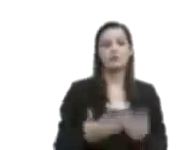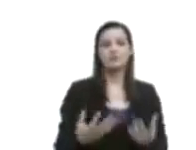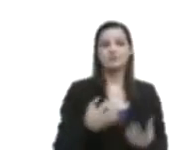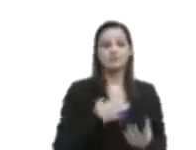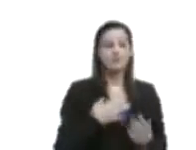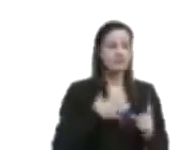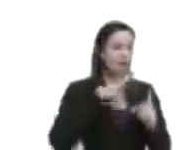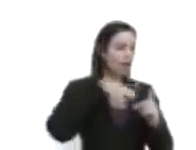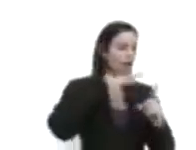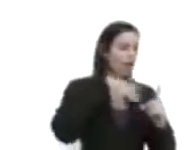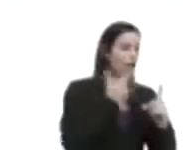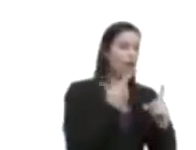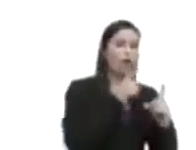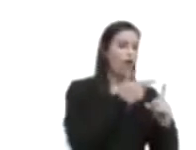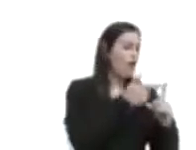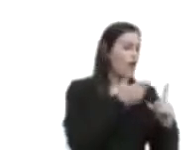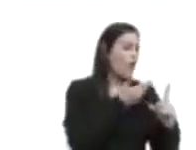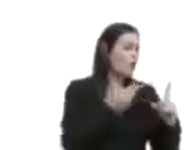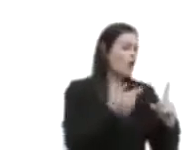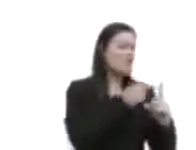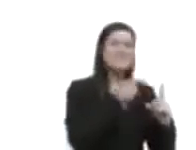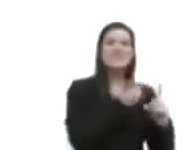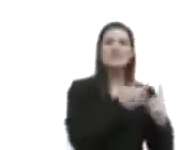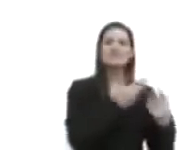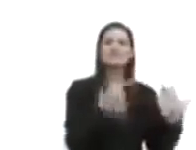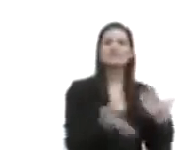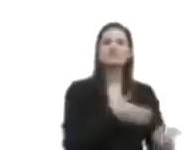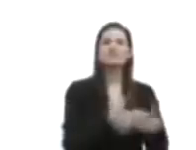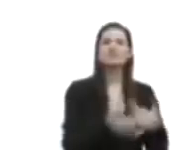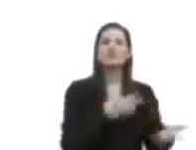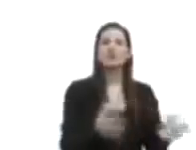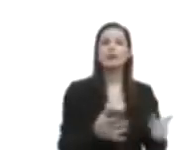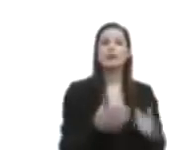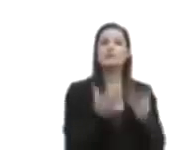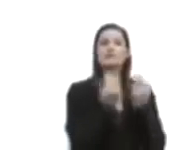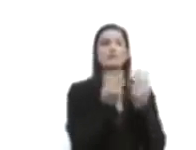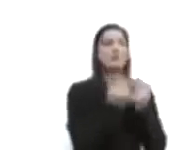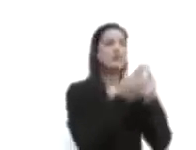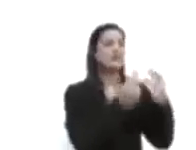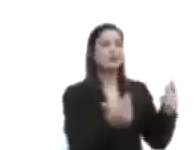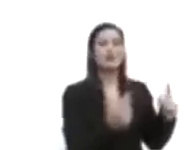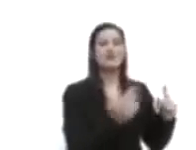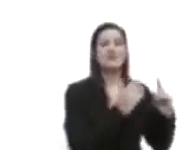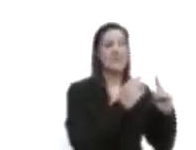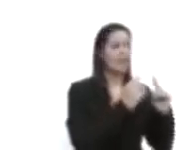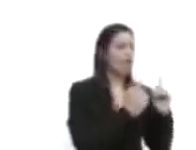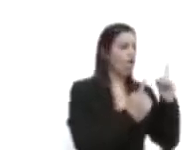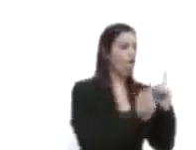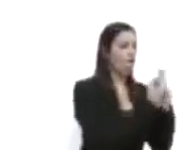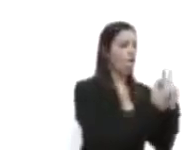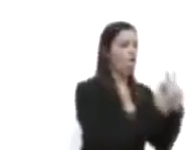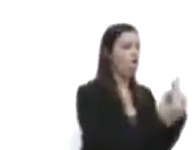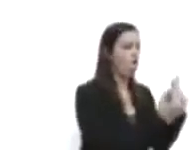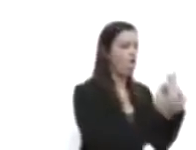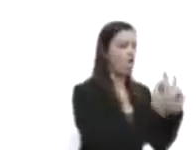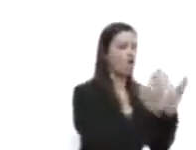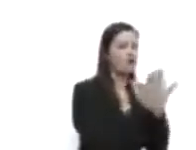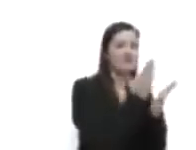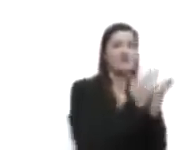cheio de lealdades competindo, cheio de altares dividindo o lugar com Yahweh.